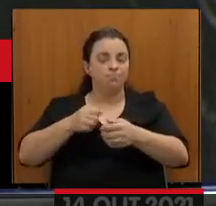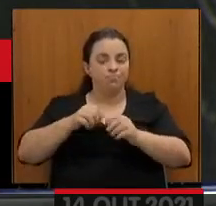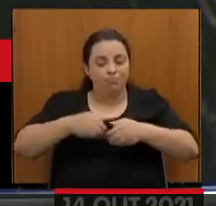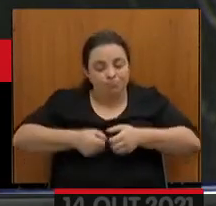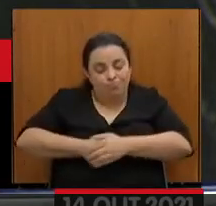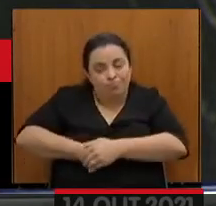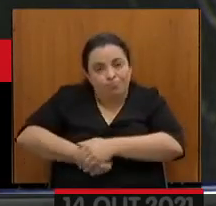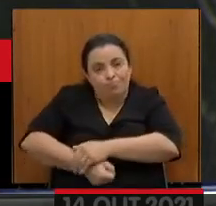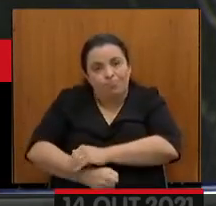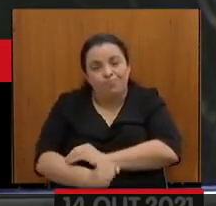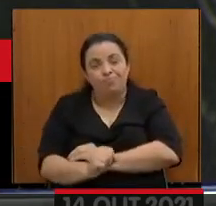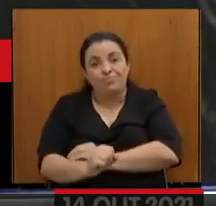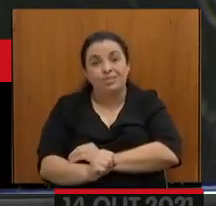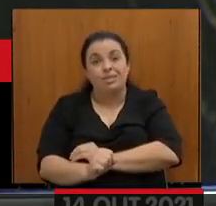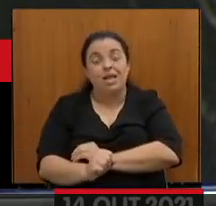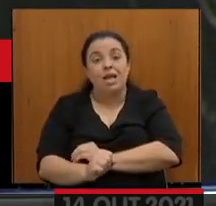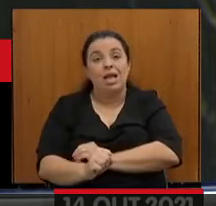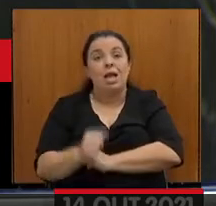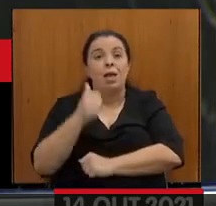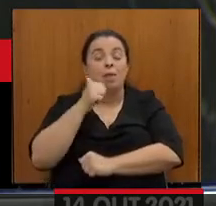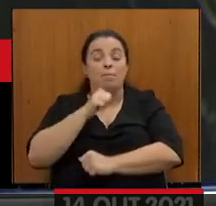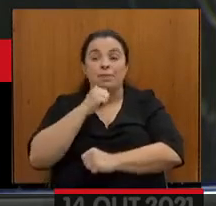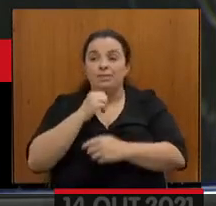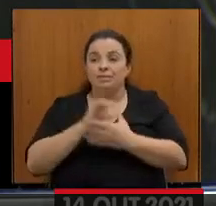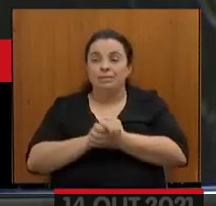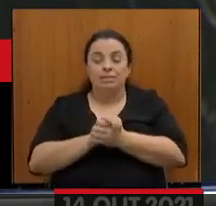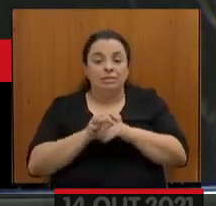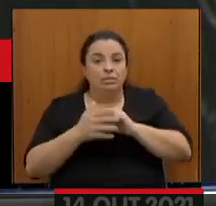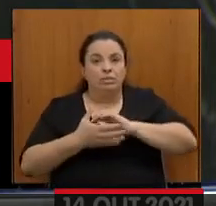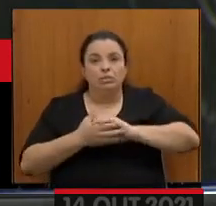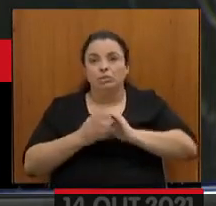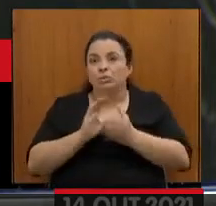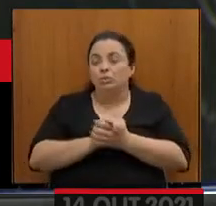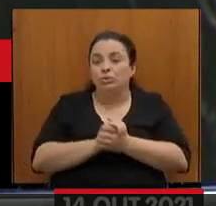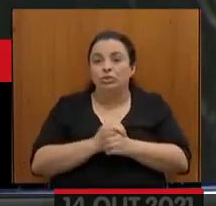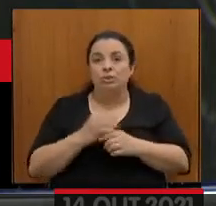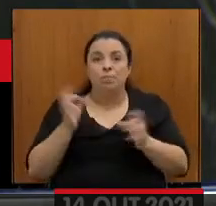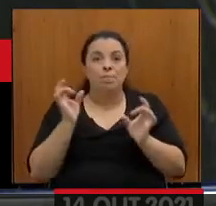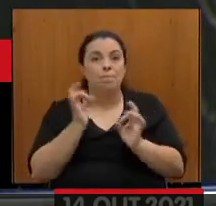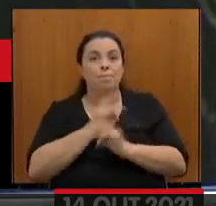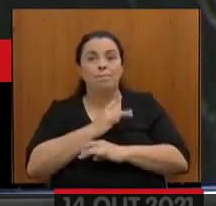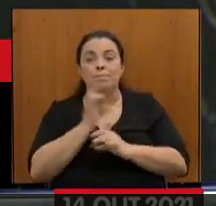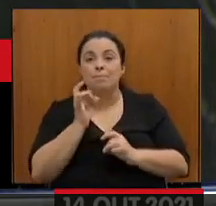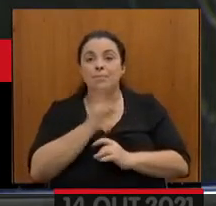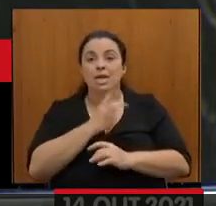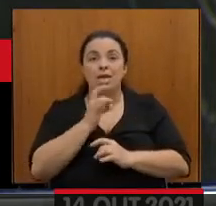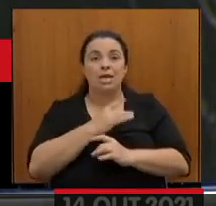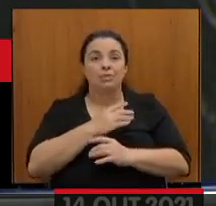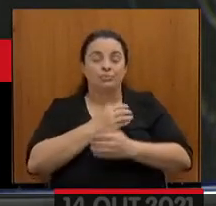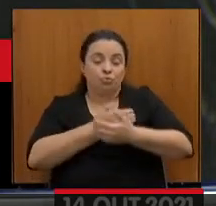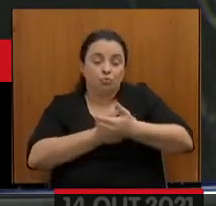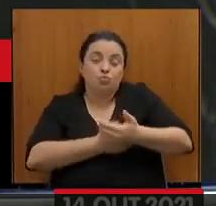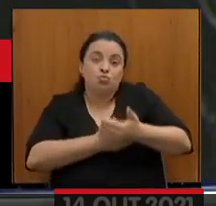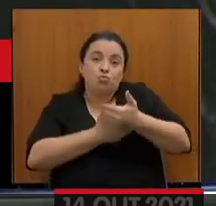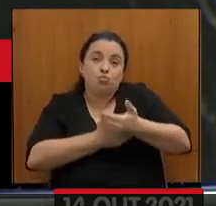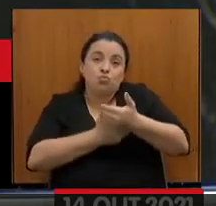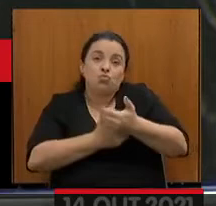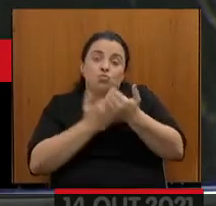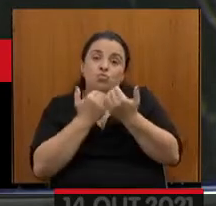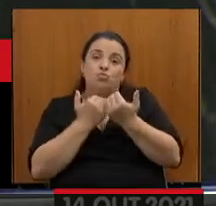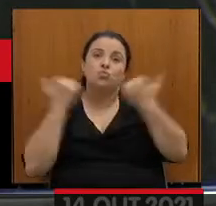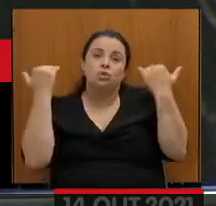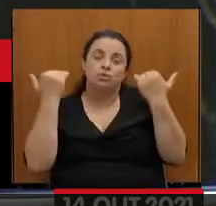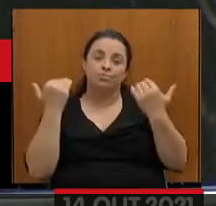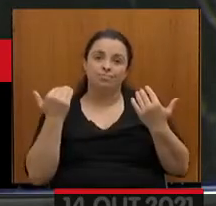angústia terrível, um medo de não ver as crianças crescerem, é que esse privilégio seja